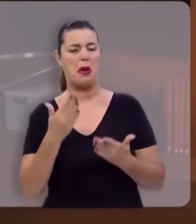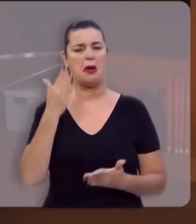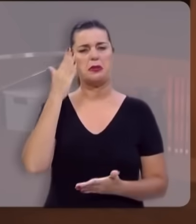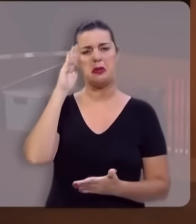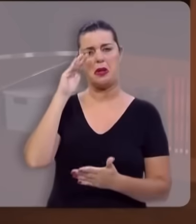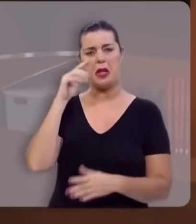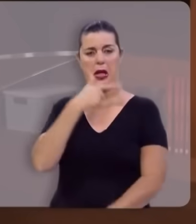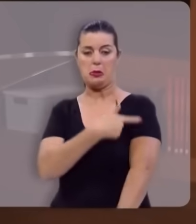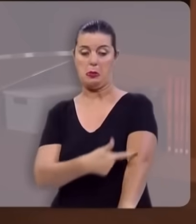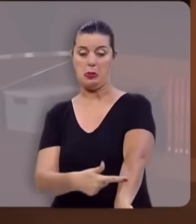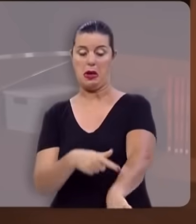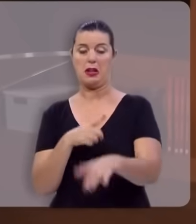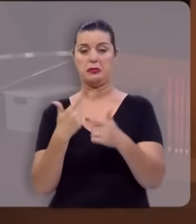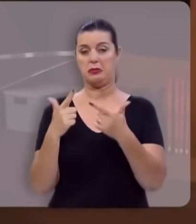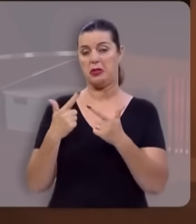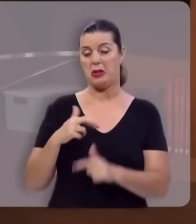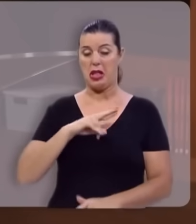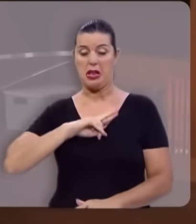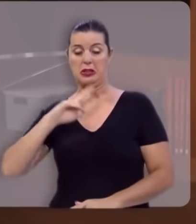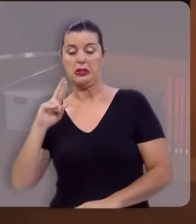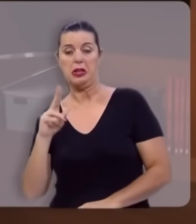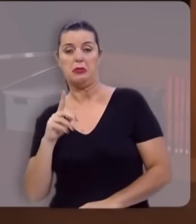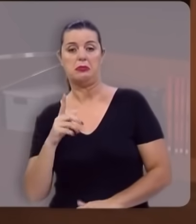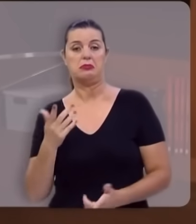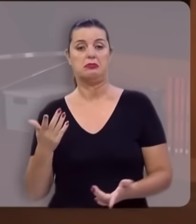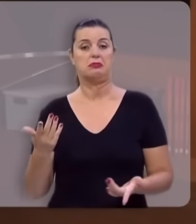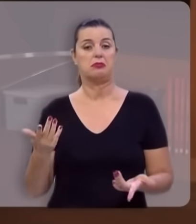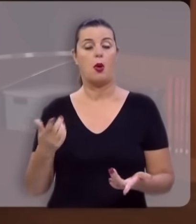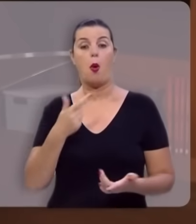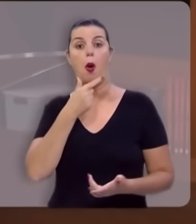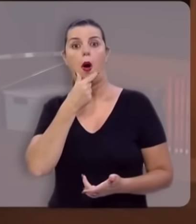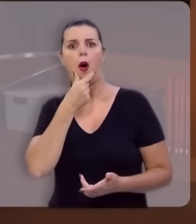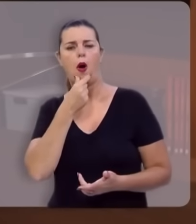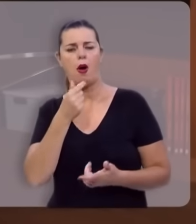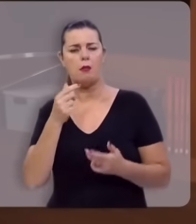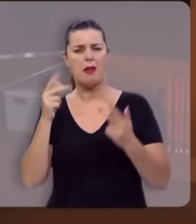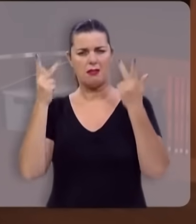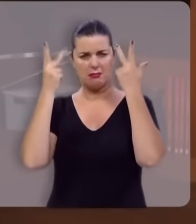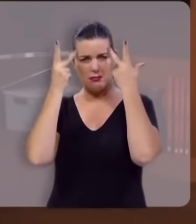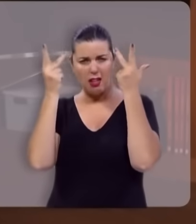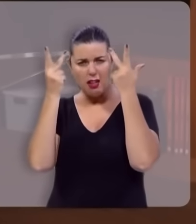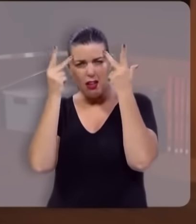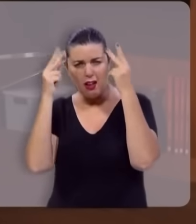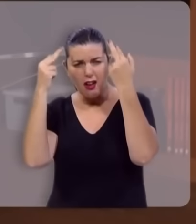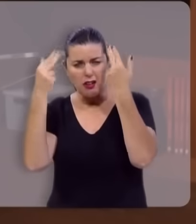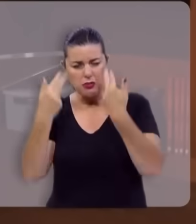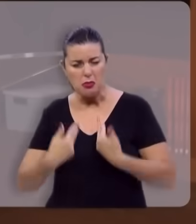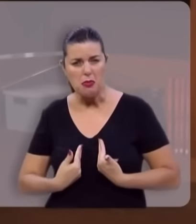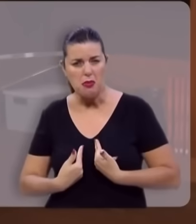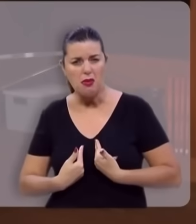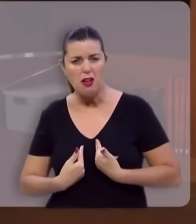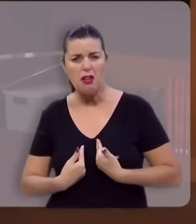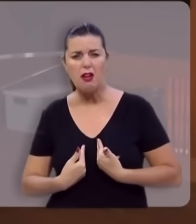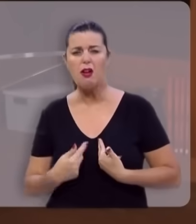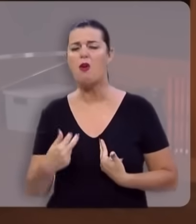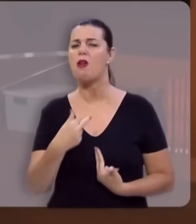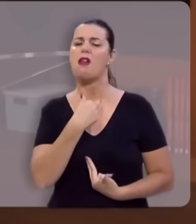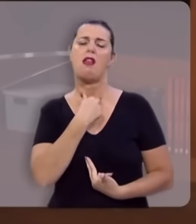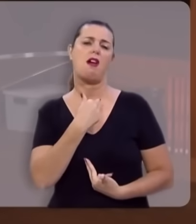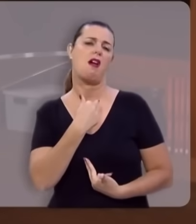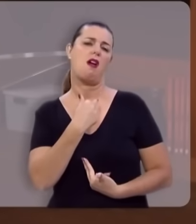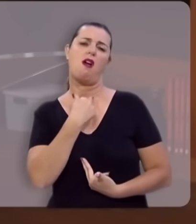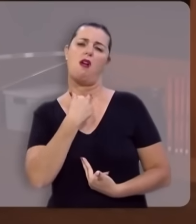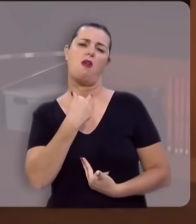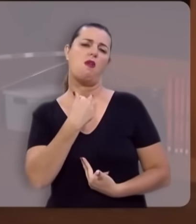religiosos, não religiosos. O homem, no seu estado natural, ele não pode,